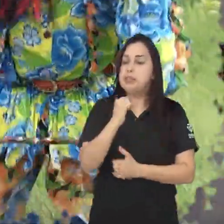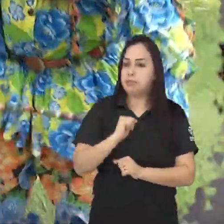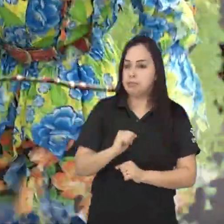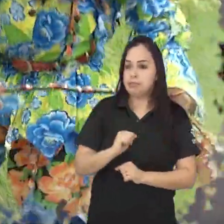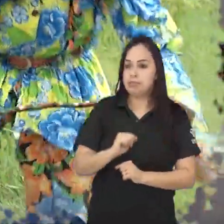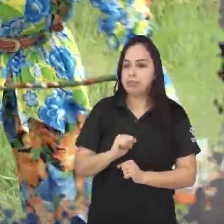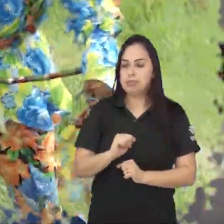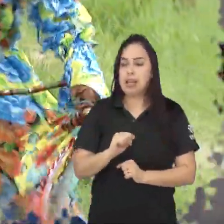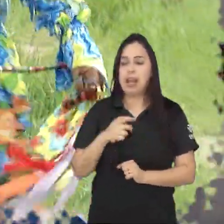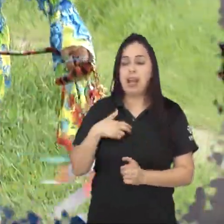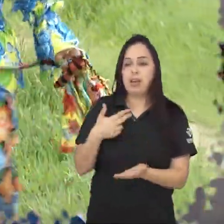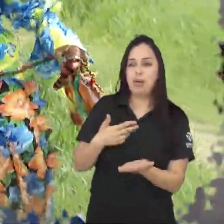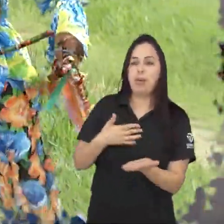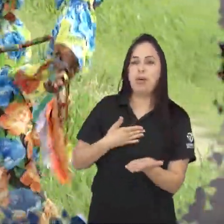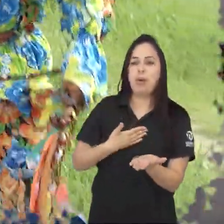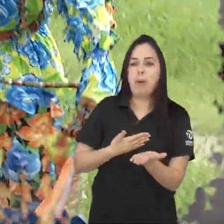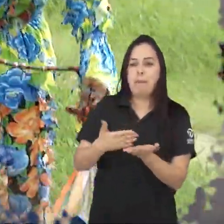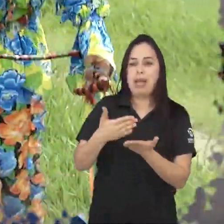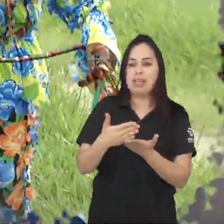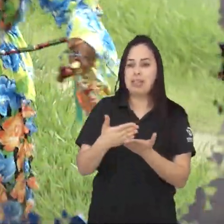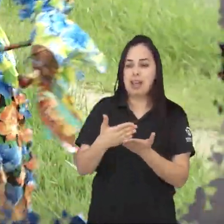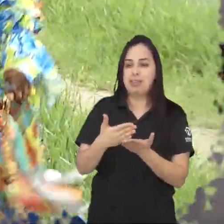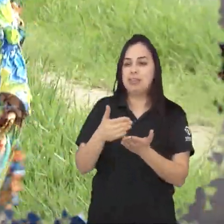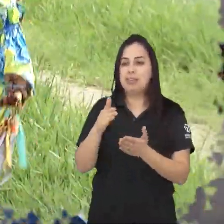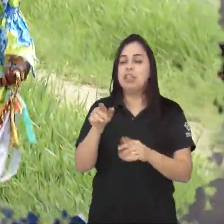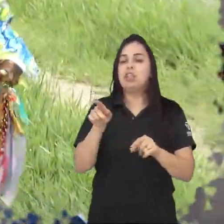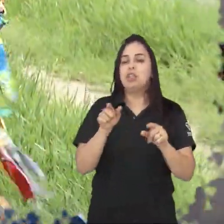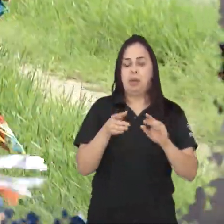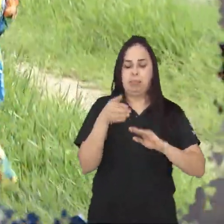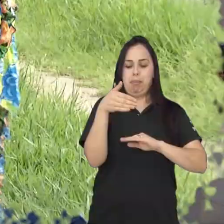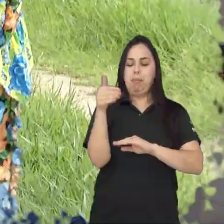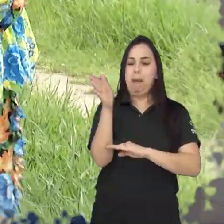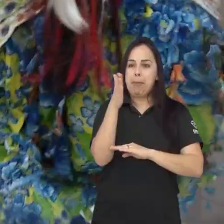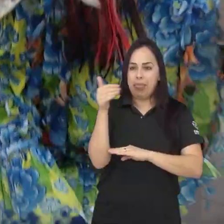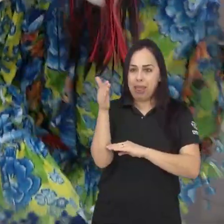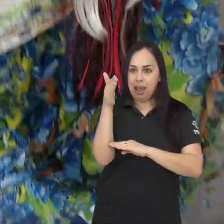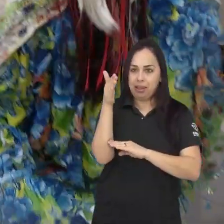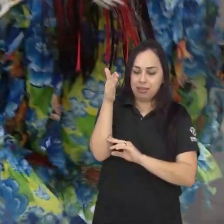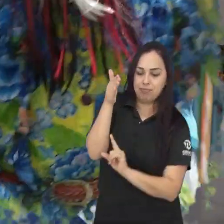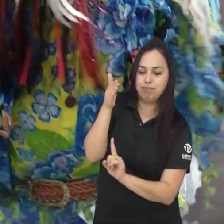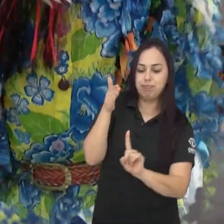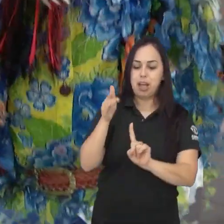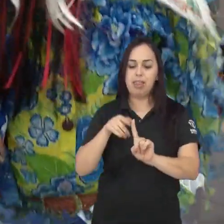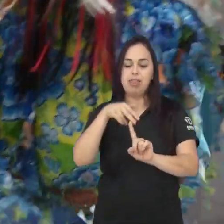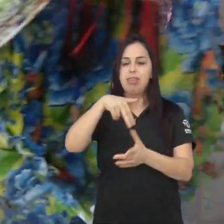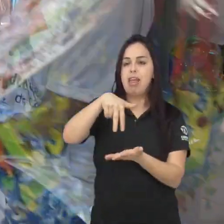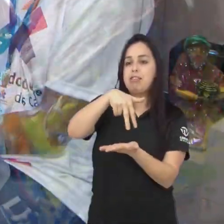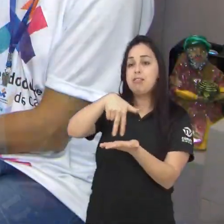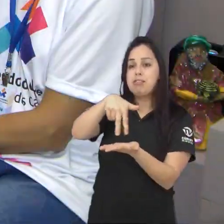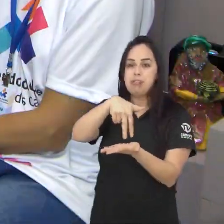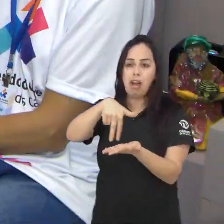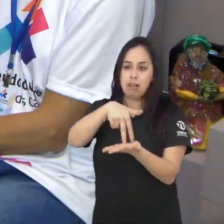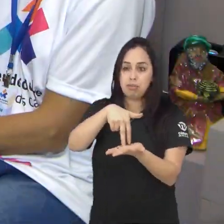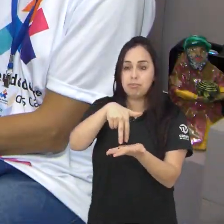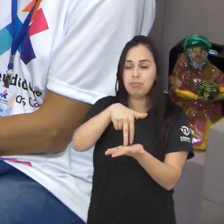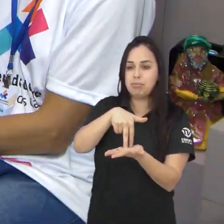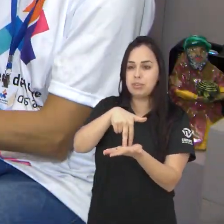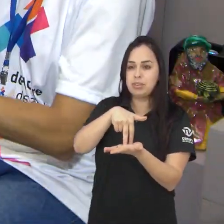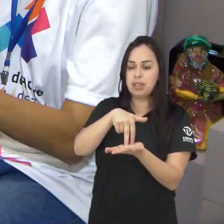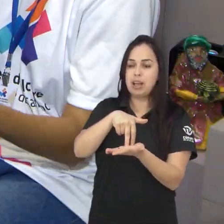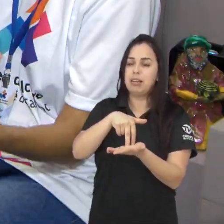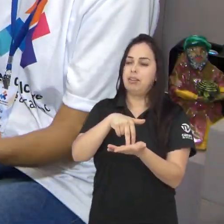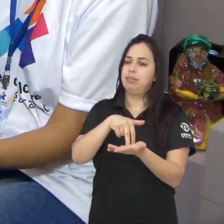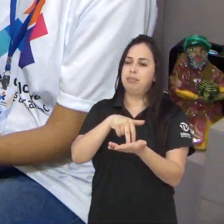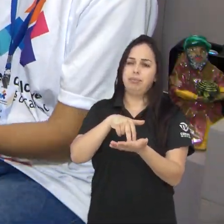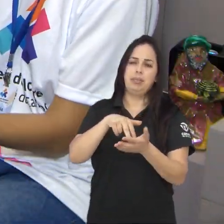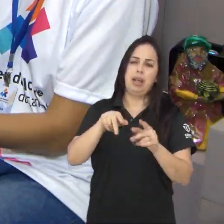né, a folia, ele vem na frente da bandeira, ele vem trazendo, ele é o guardião da bandeira. E aí